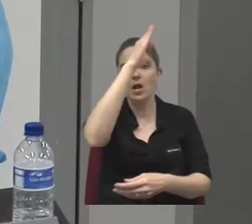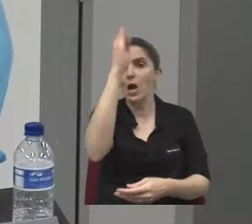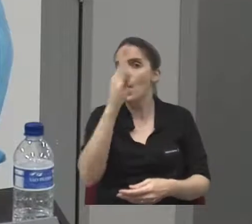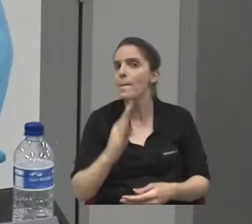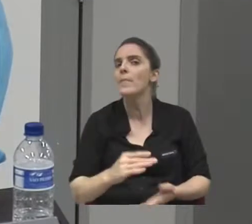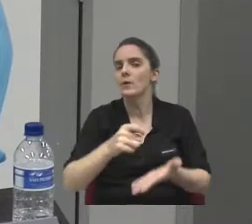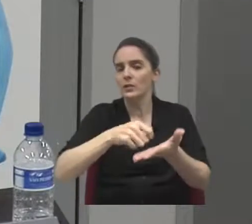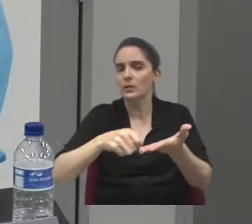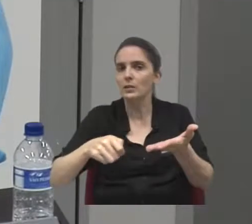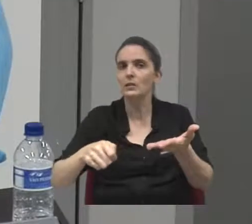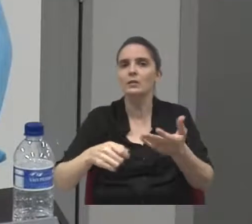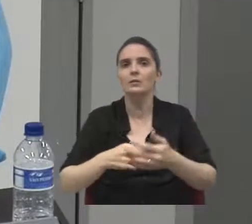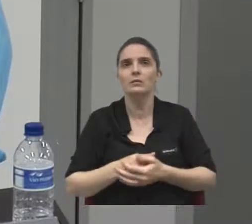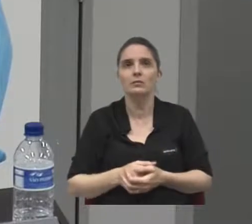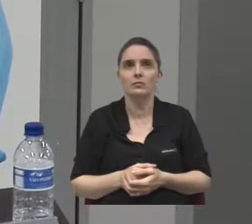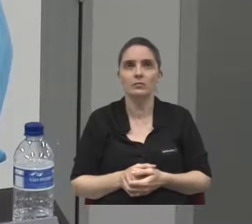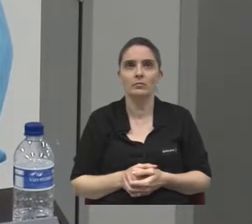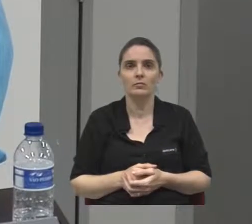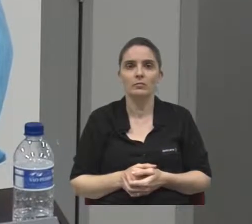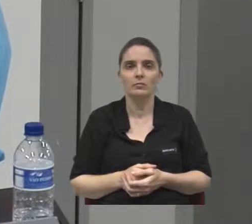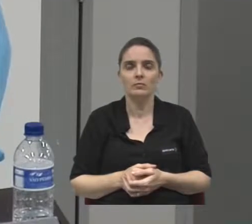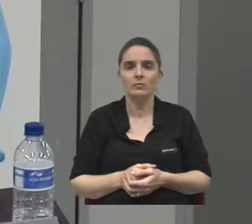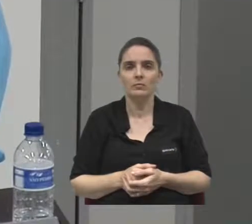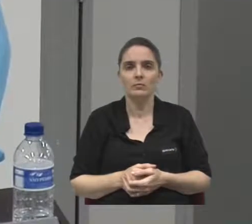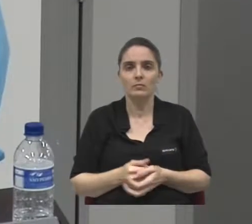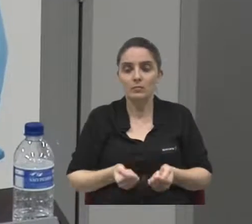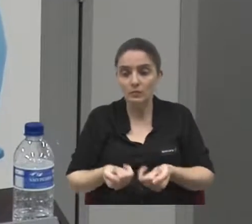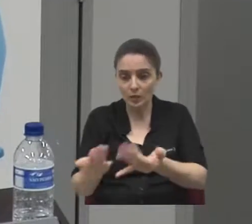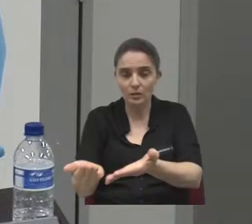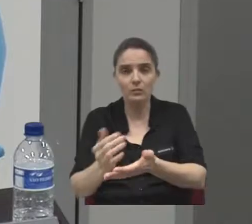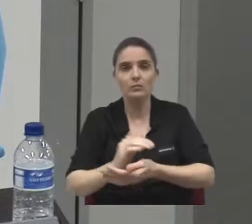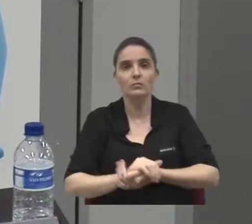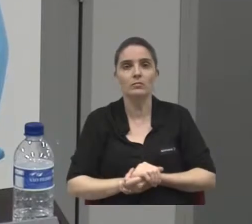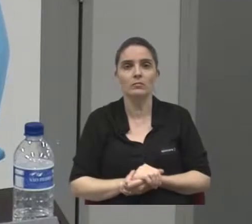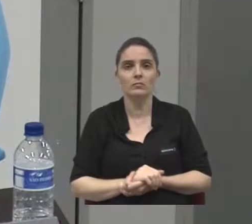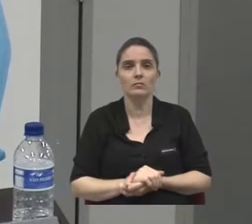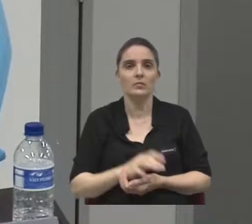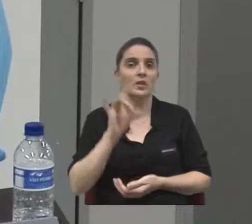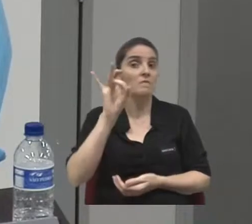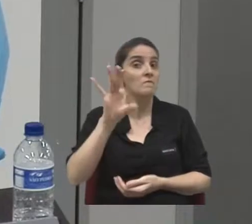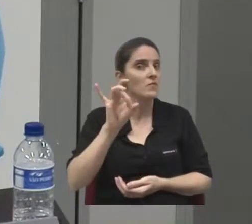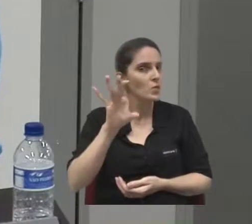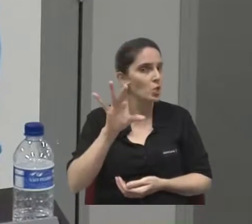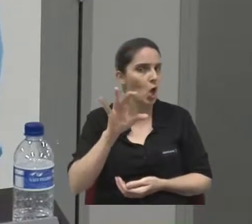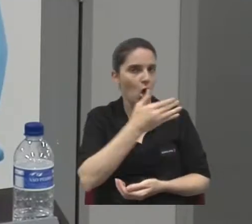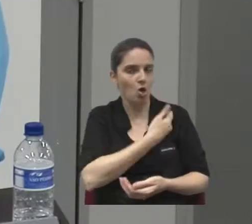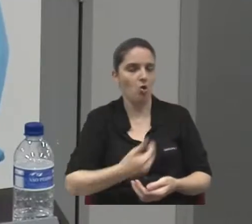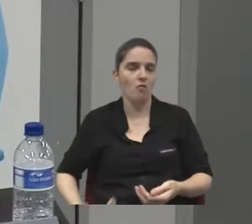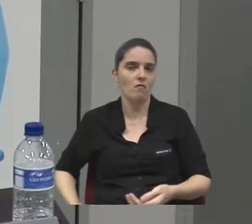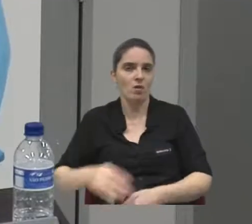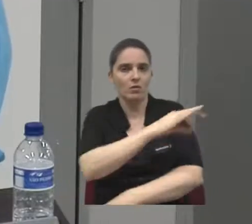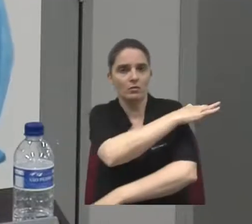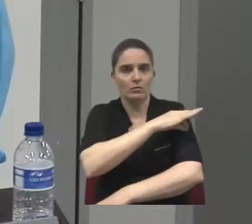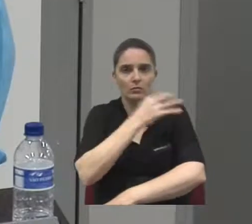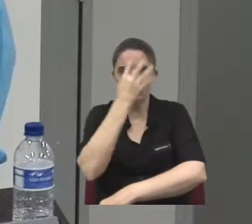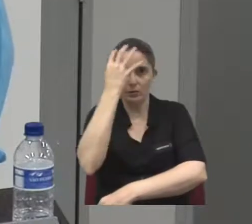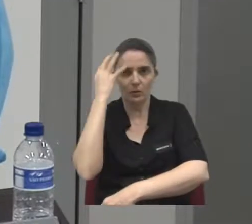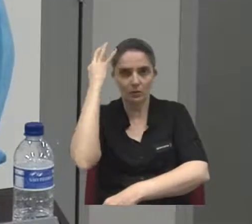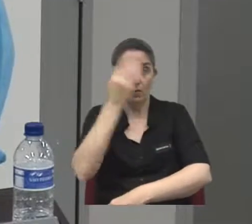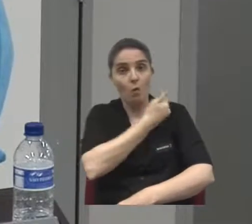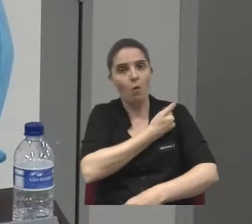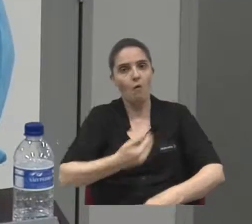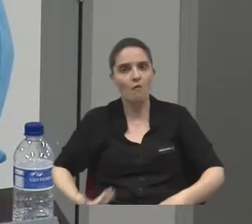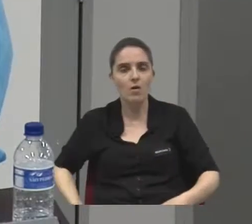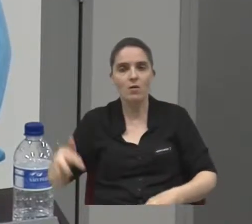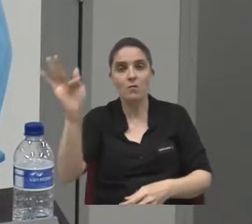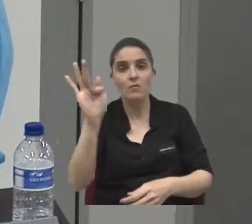15 minutos por assentamento do sem terra. Então não foi só o governo Mário. Foi o governo federal, do qual o